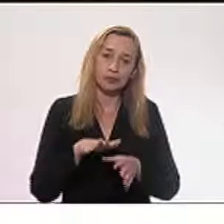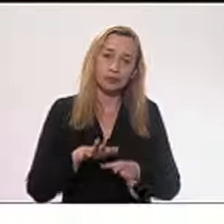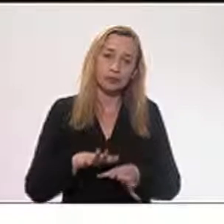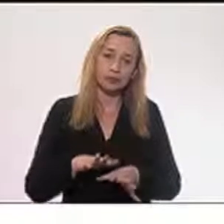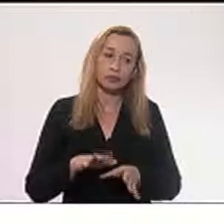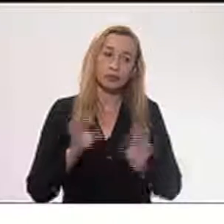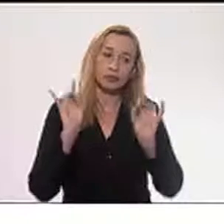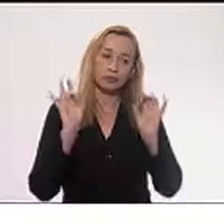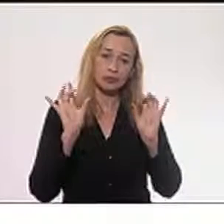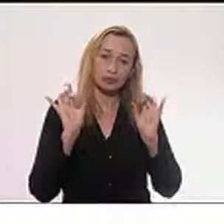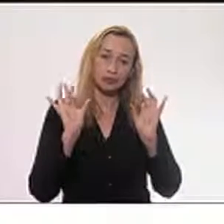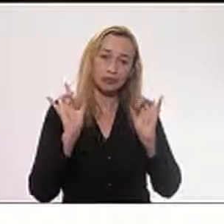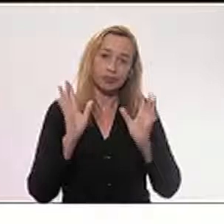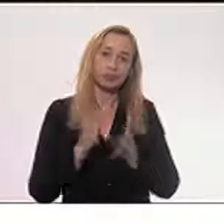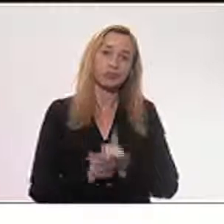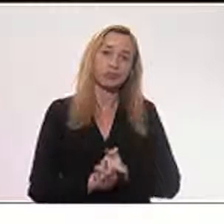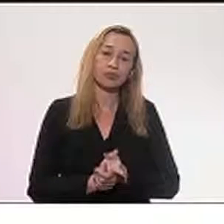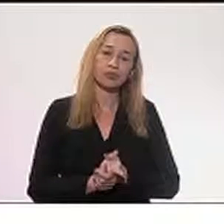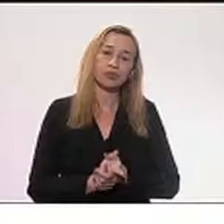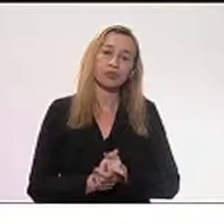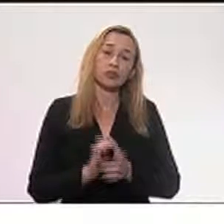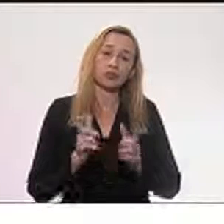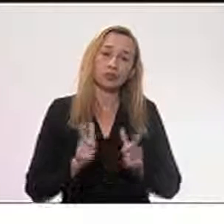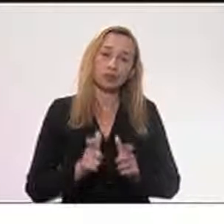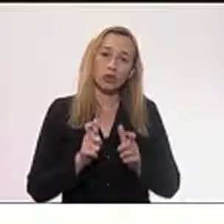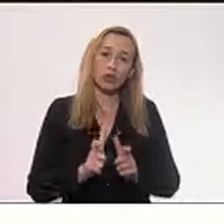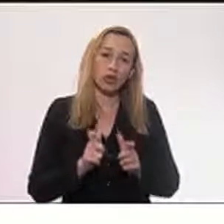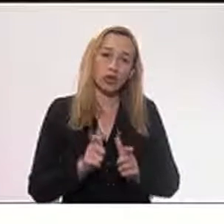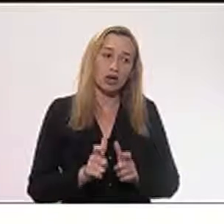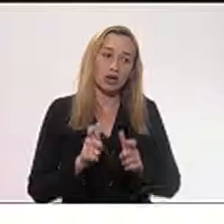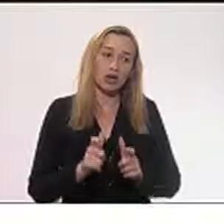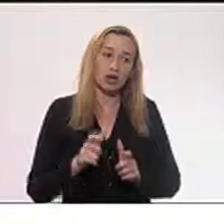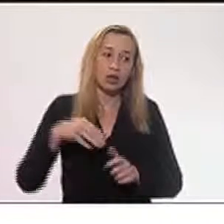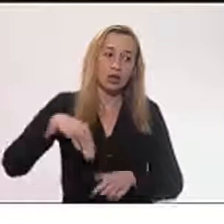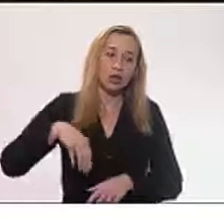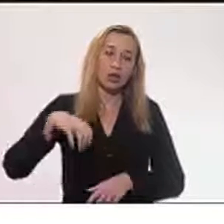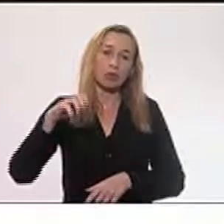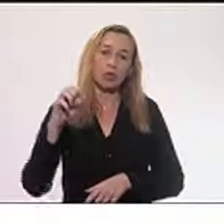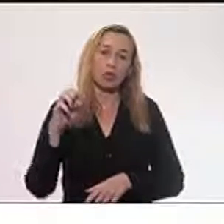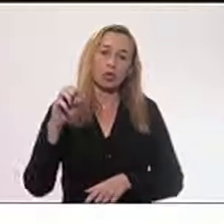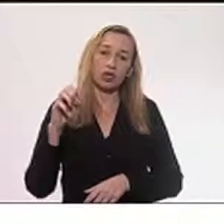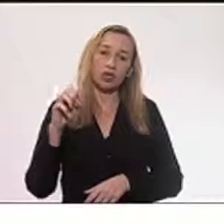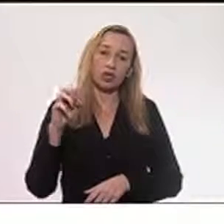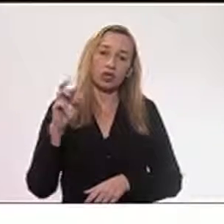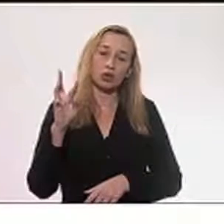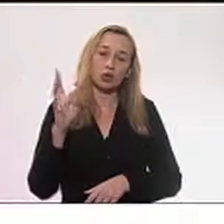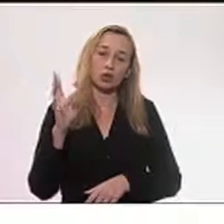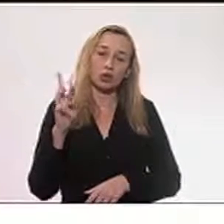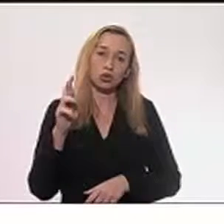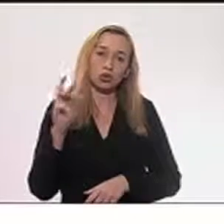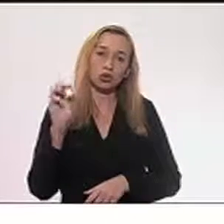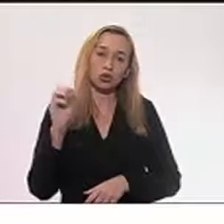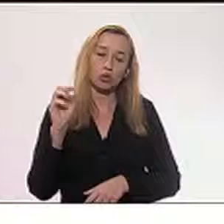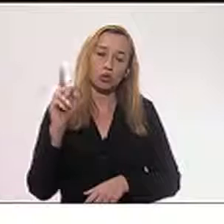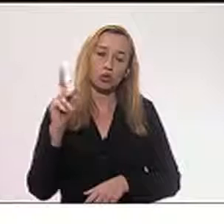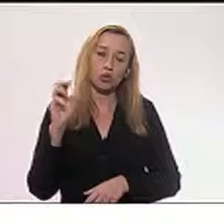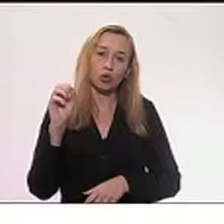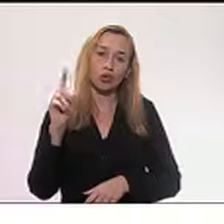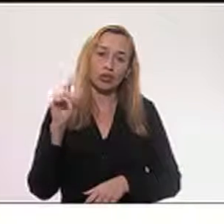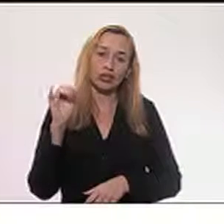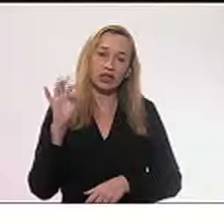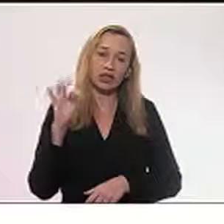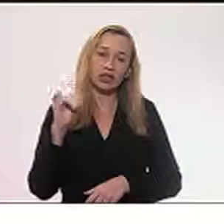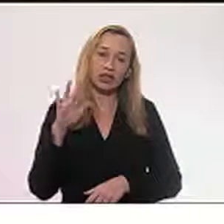em especial na região metropolitana do Rio de Janeiro, que segue